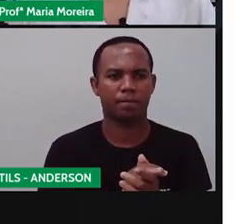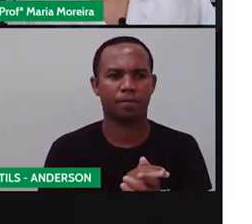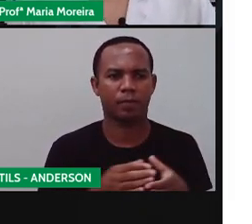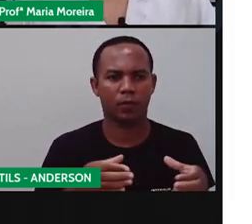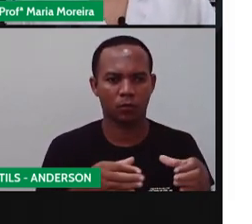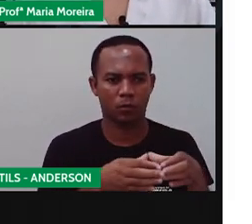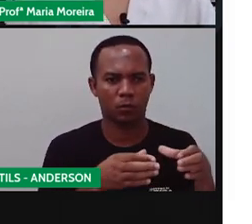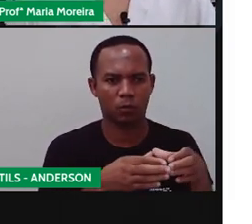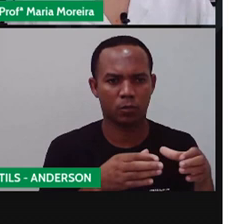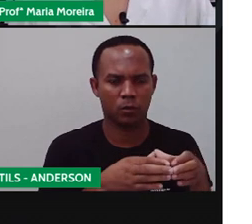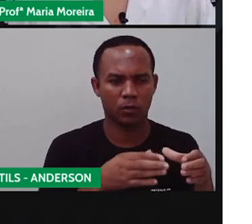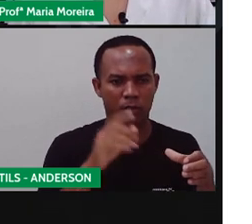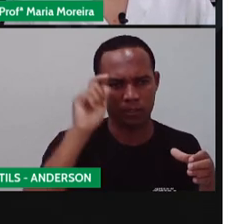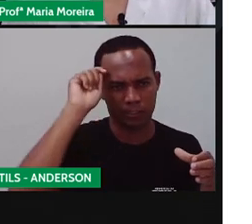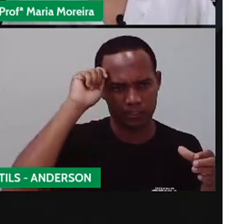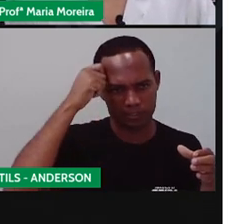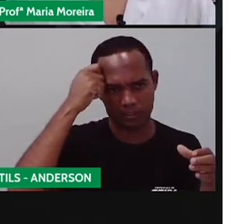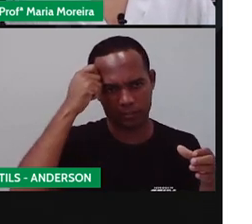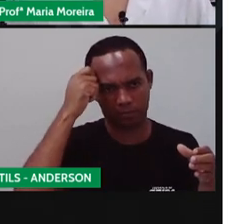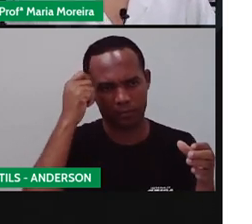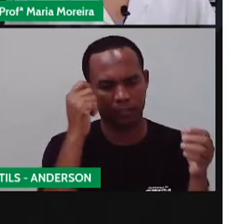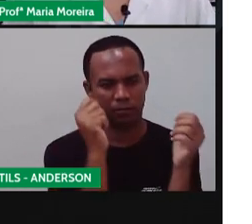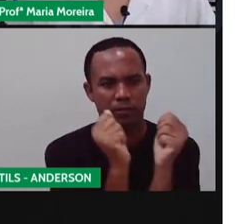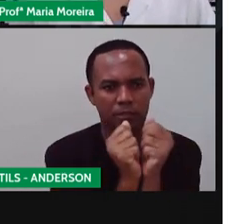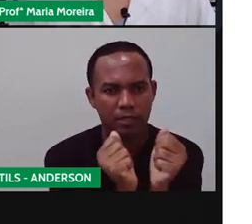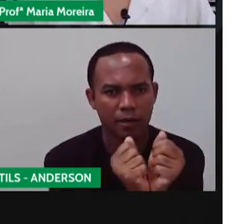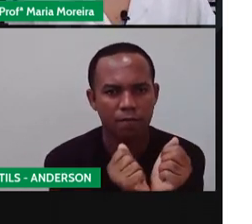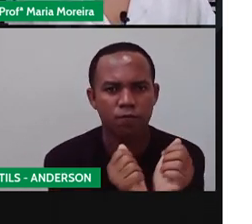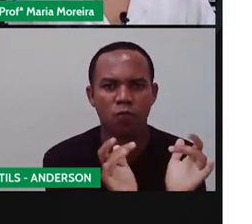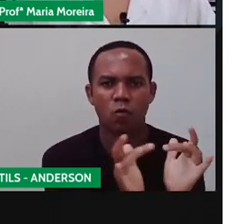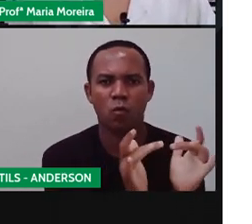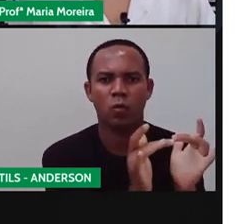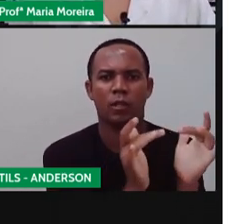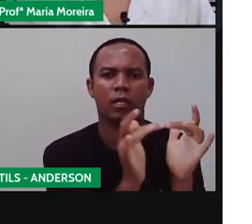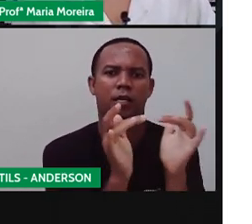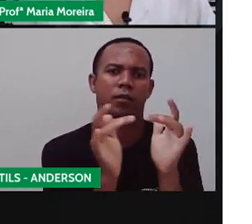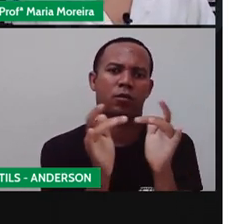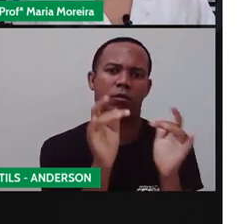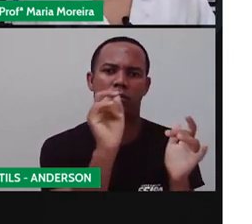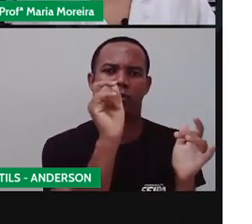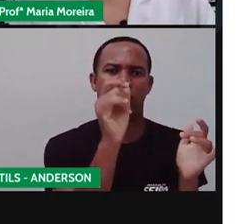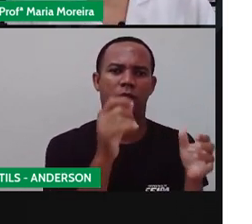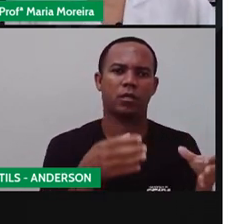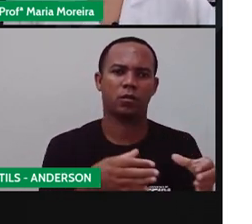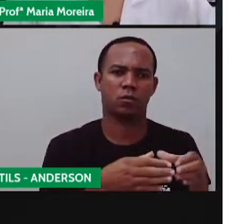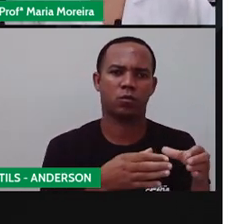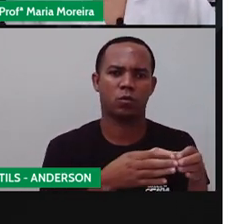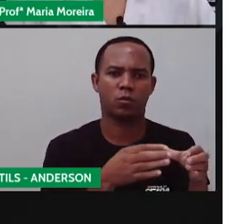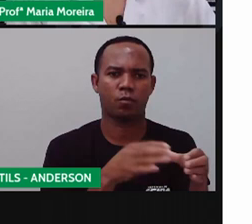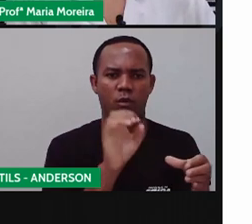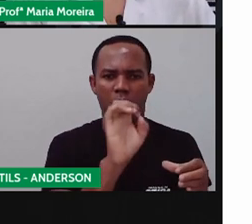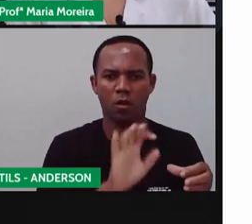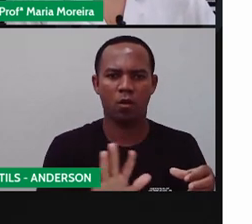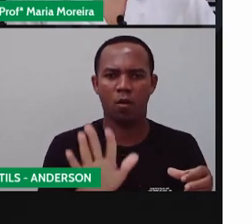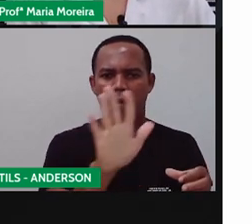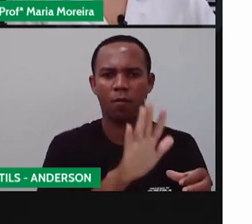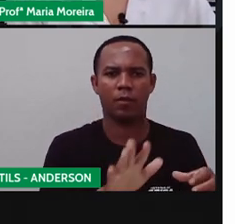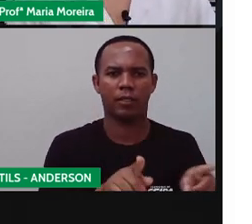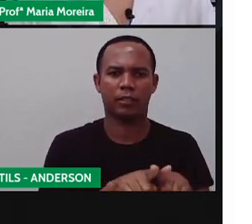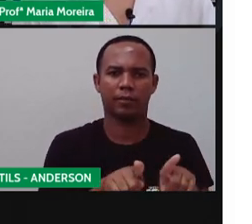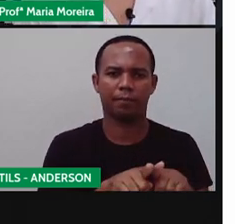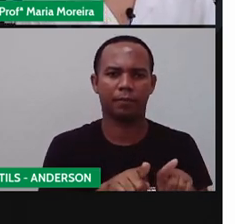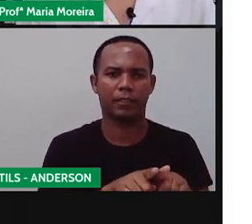escravo negro teve contato, né, com as harmonias europeias e deu um tempero a essa